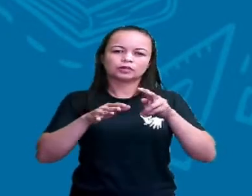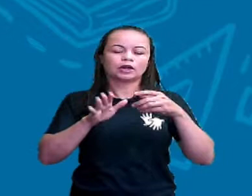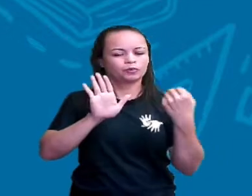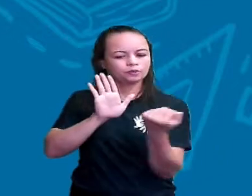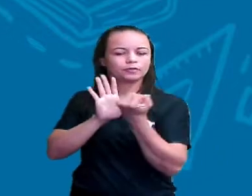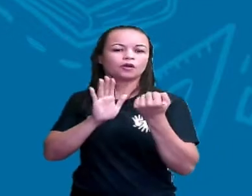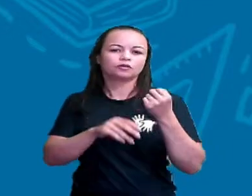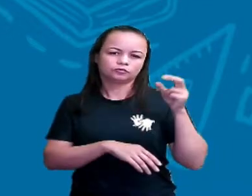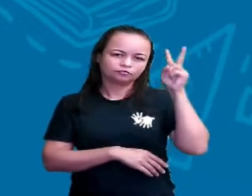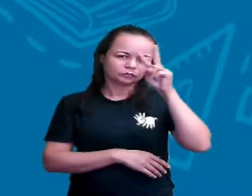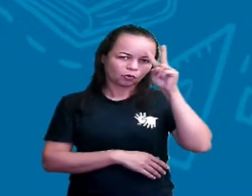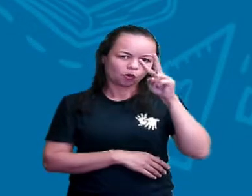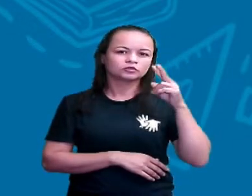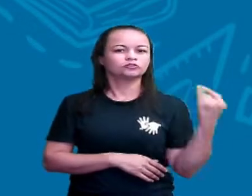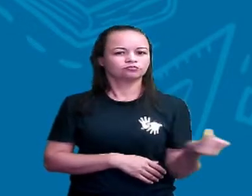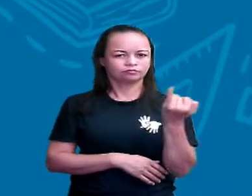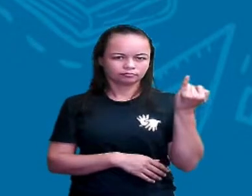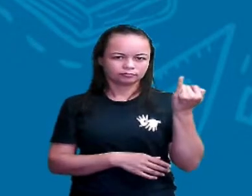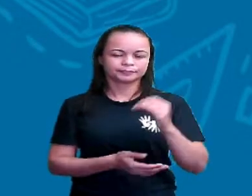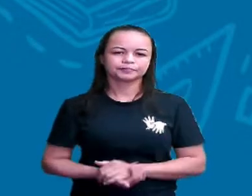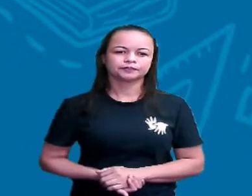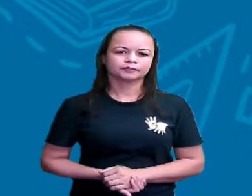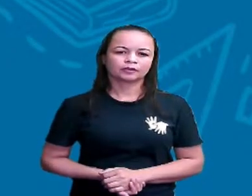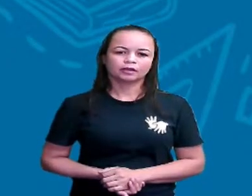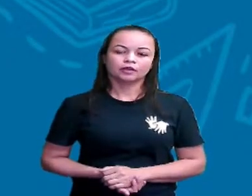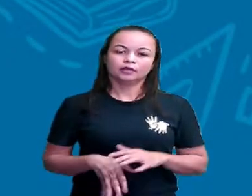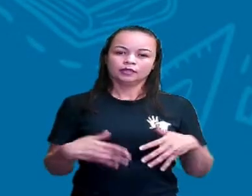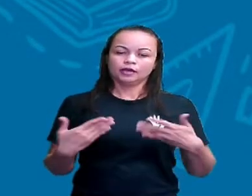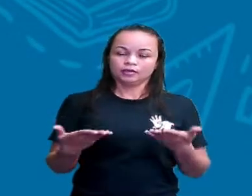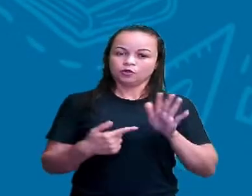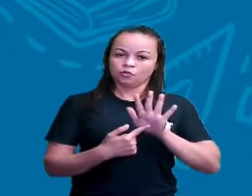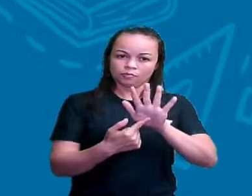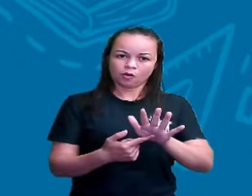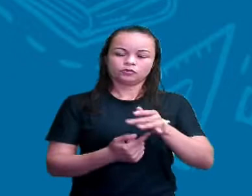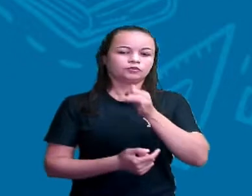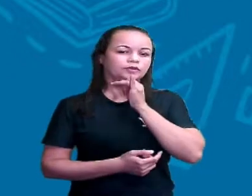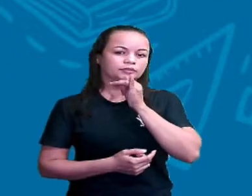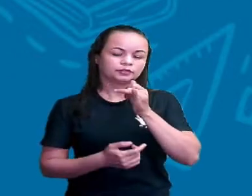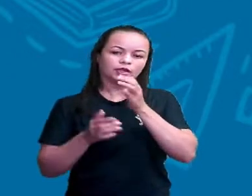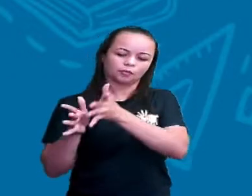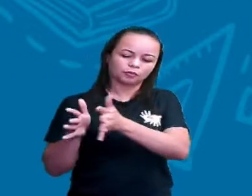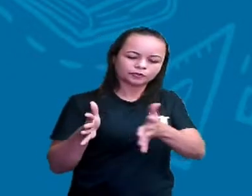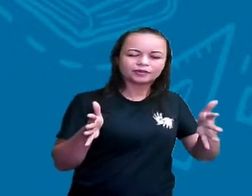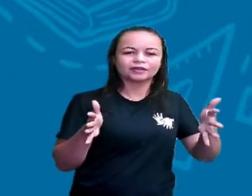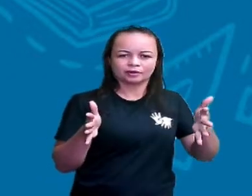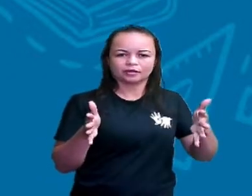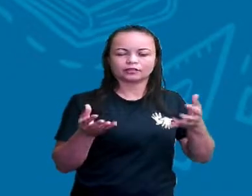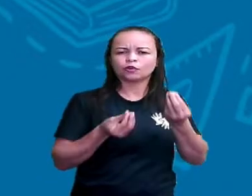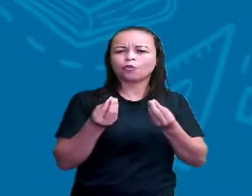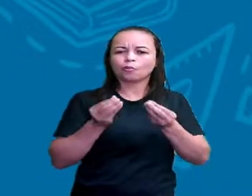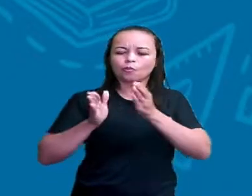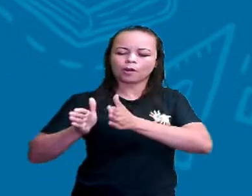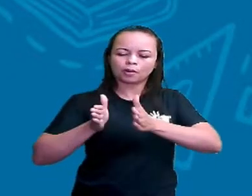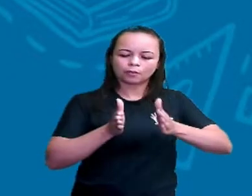na nossa história, tá? E aí eu trouxe o exemplo, né, de uma linha do tempo para a gente ver, inclusive, como os